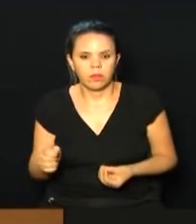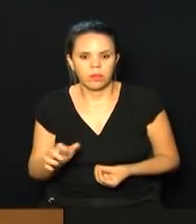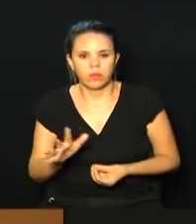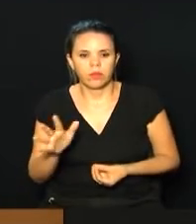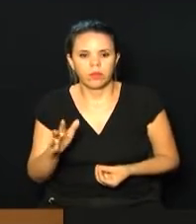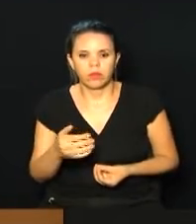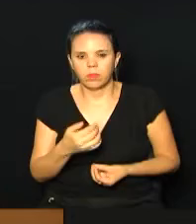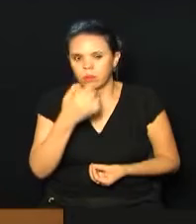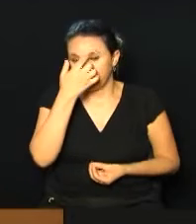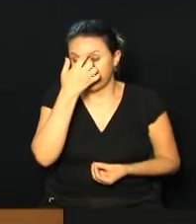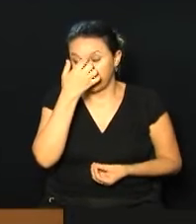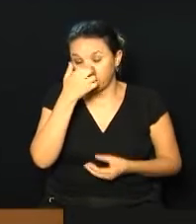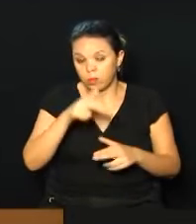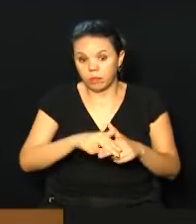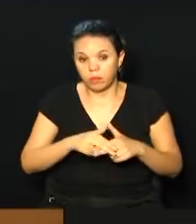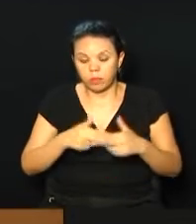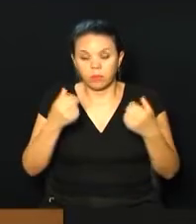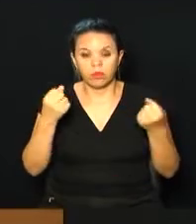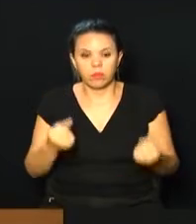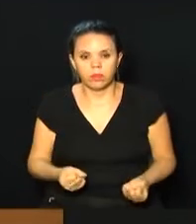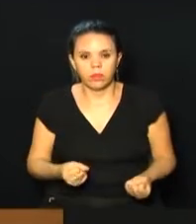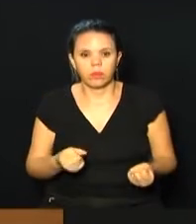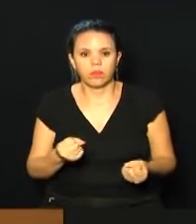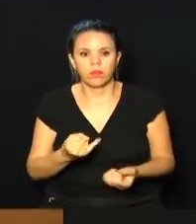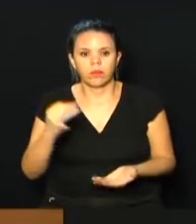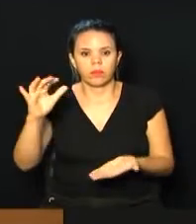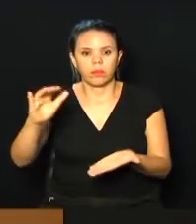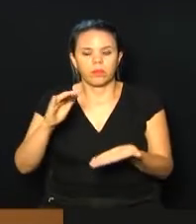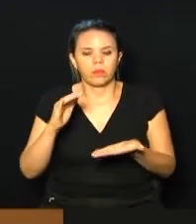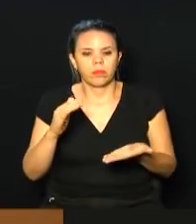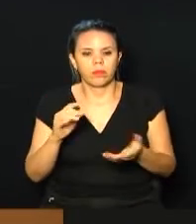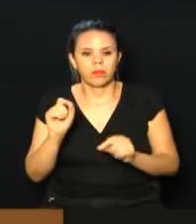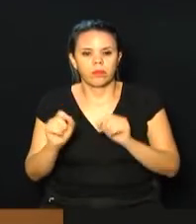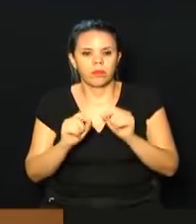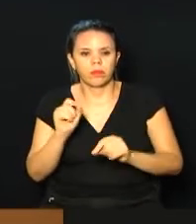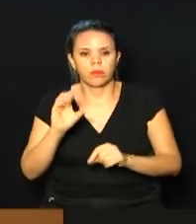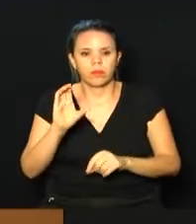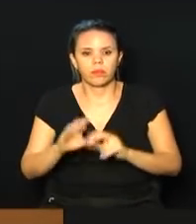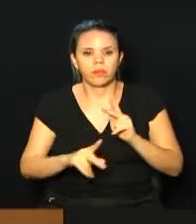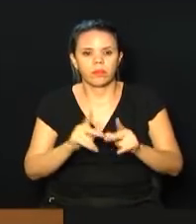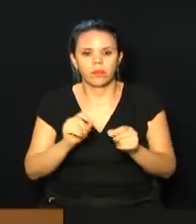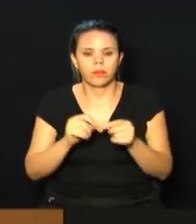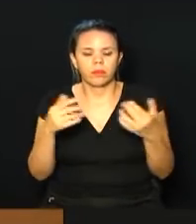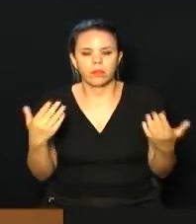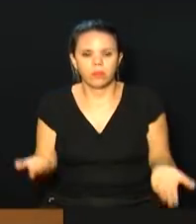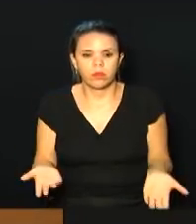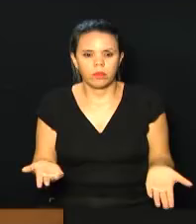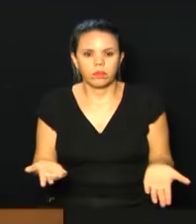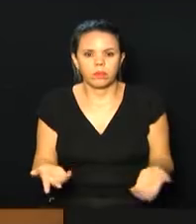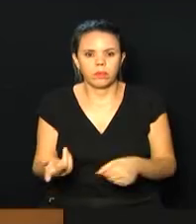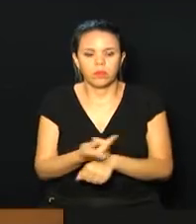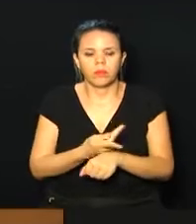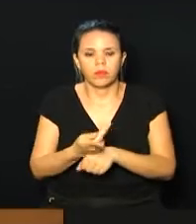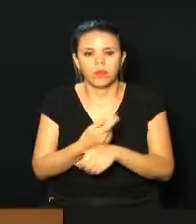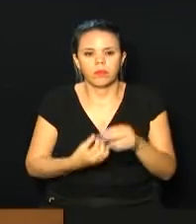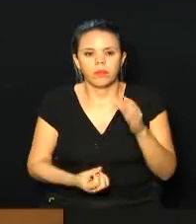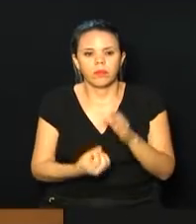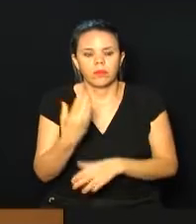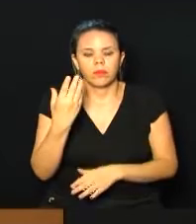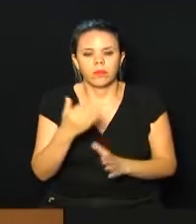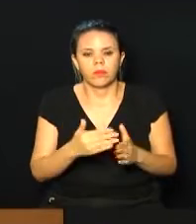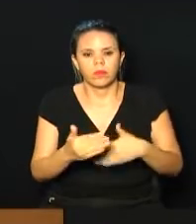em função do peso, do volume, o que o cidadão faz? Ele procura gerar cada